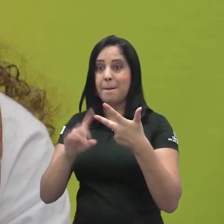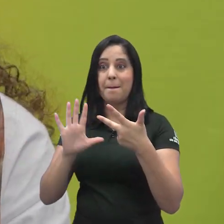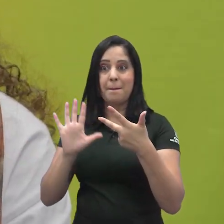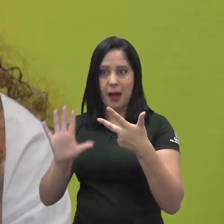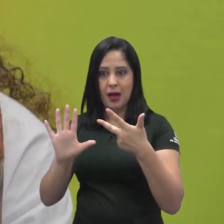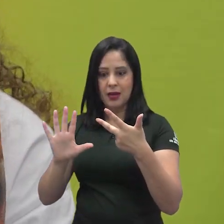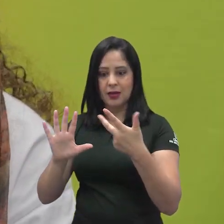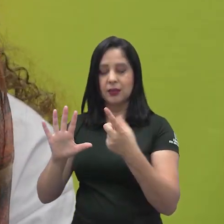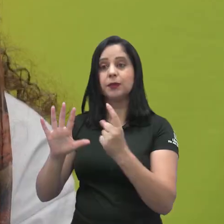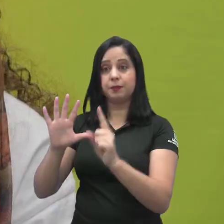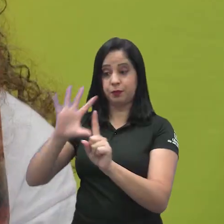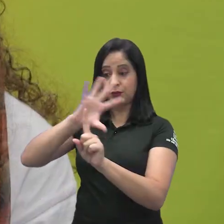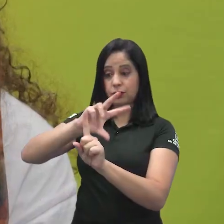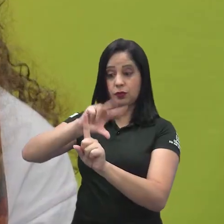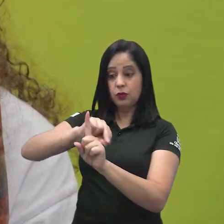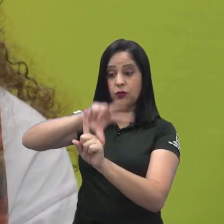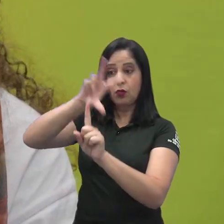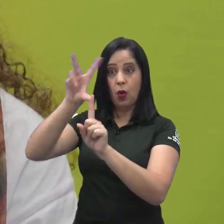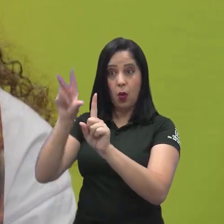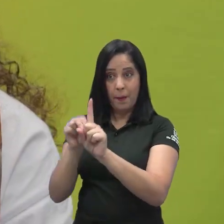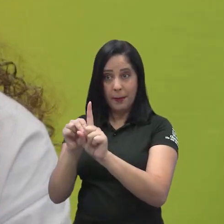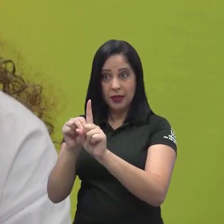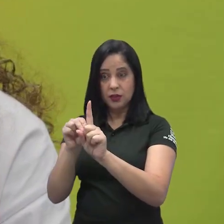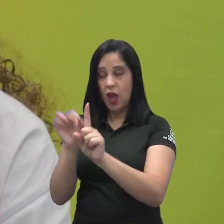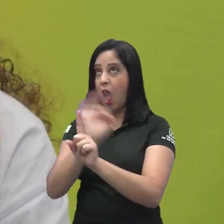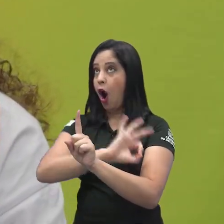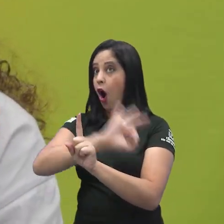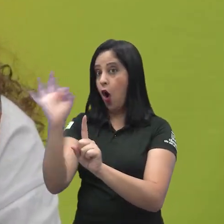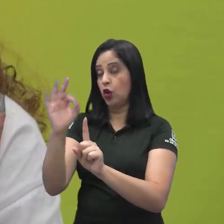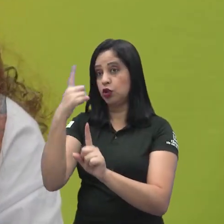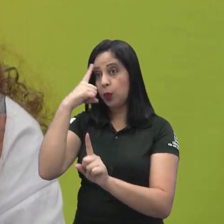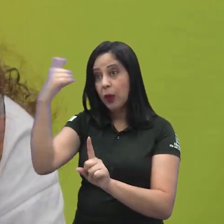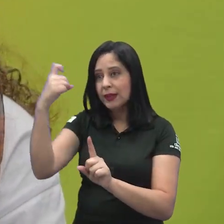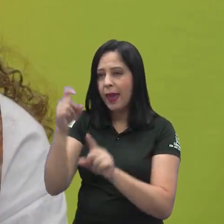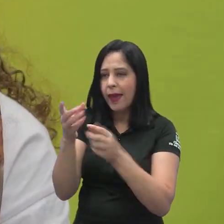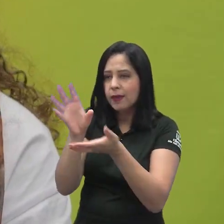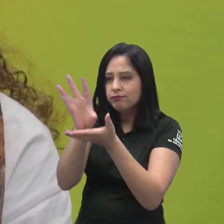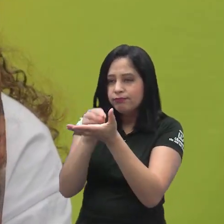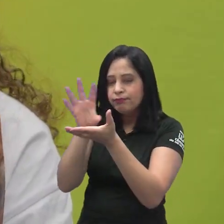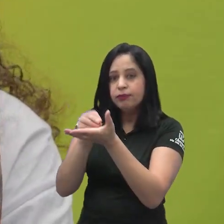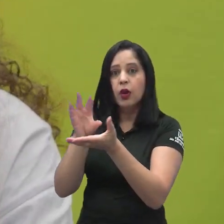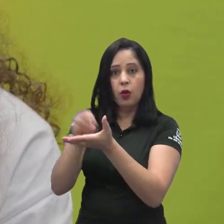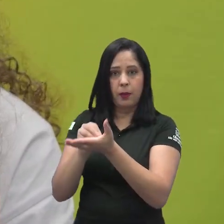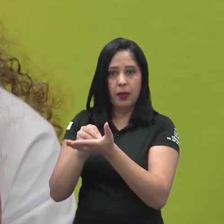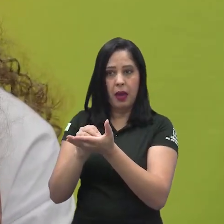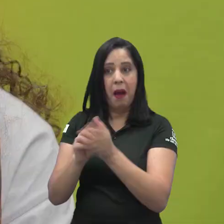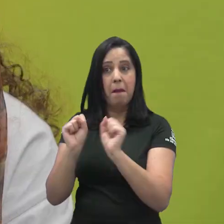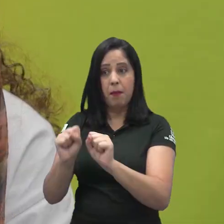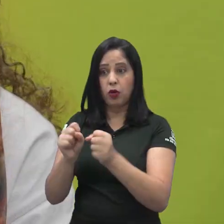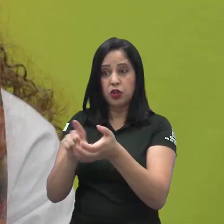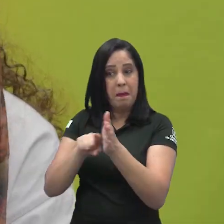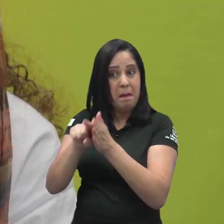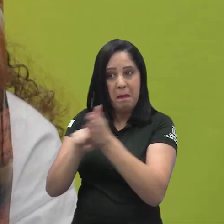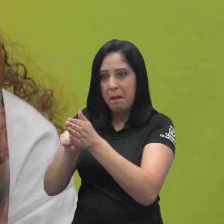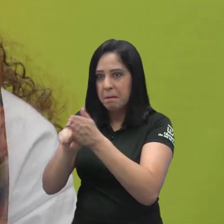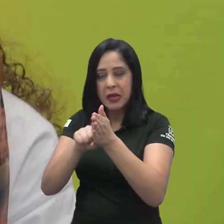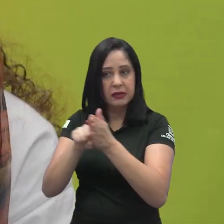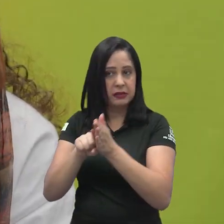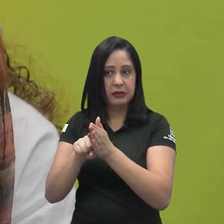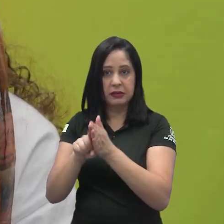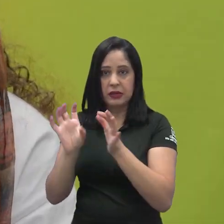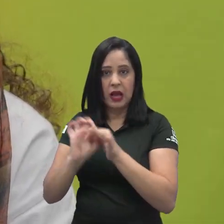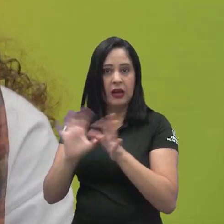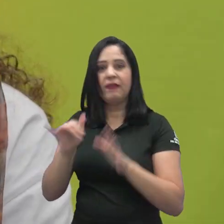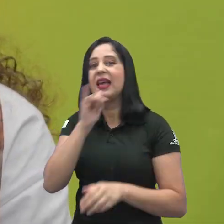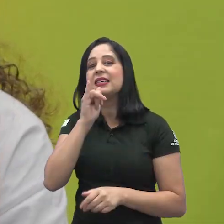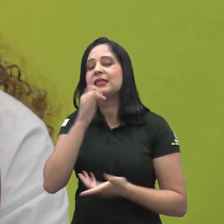é um lugar bem bom para tirar essas ideias. Se você pesquisar mesmo upcycling com qualquer coisa, eles vão te dar ideias. Então,